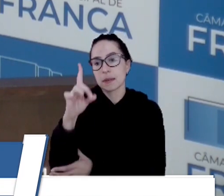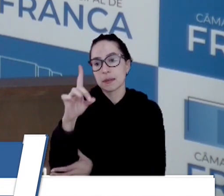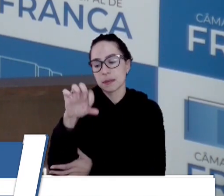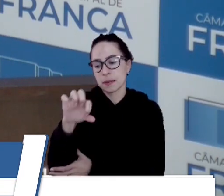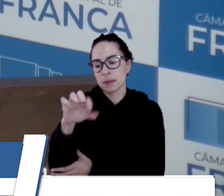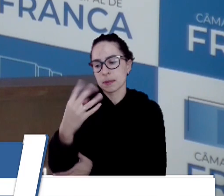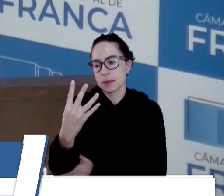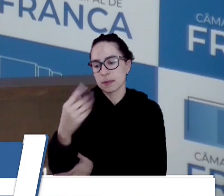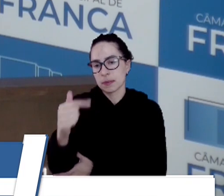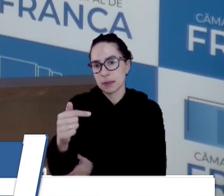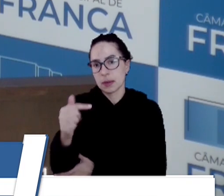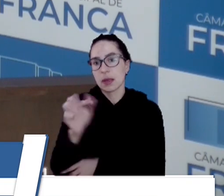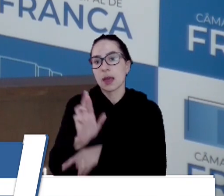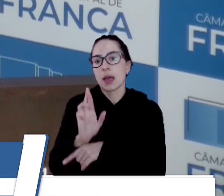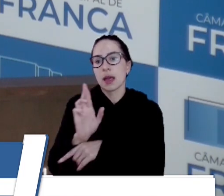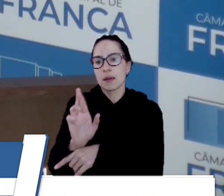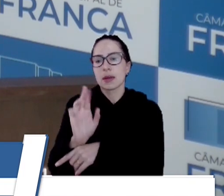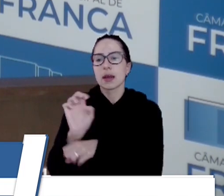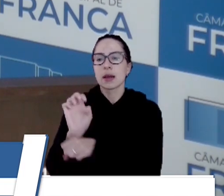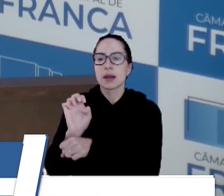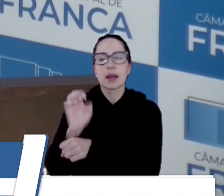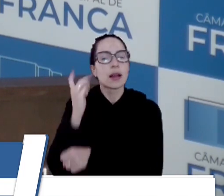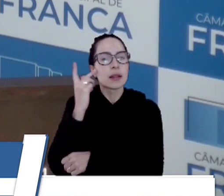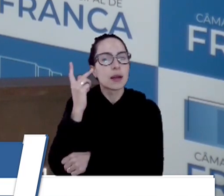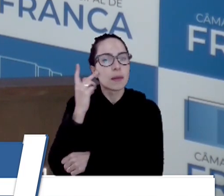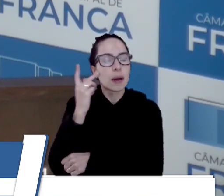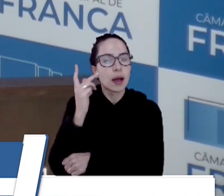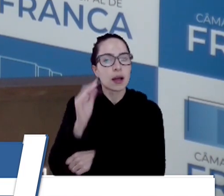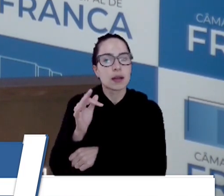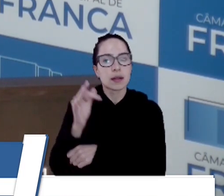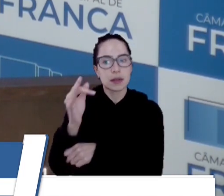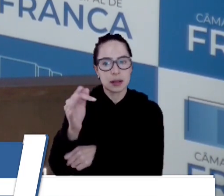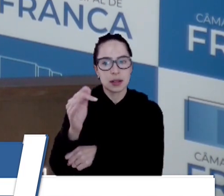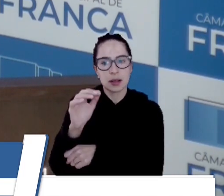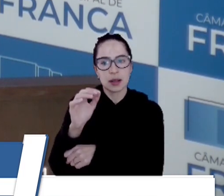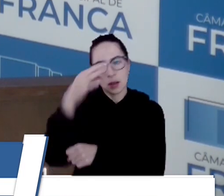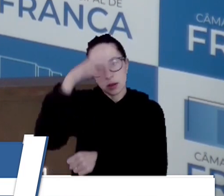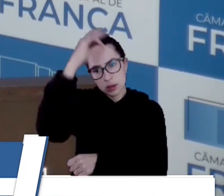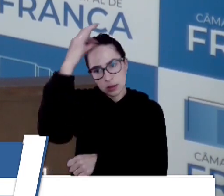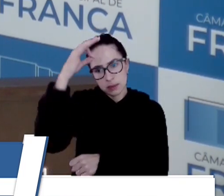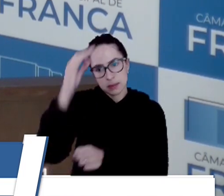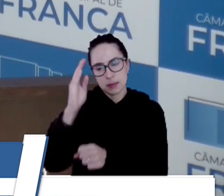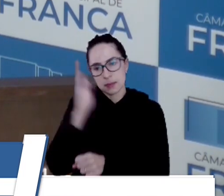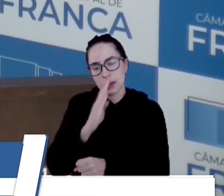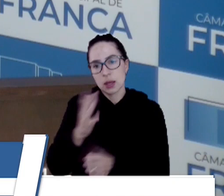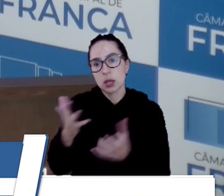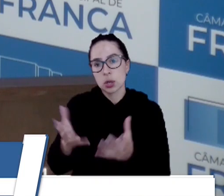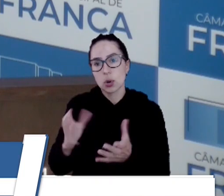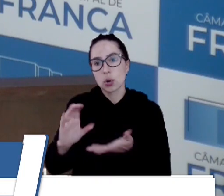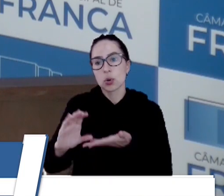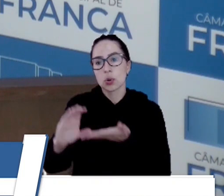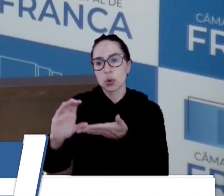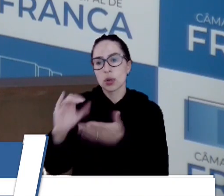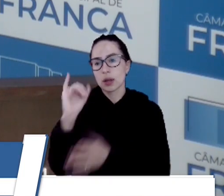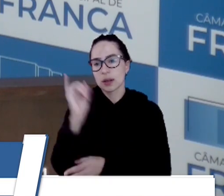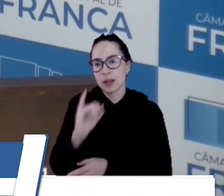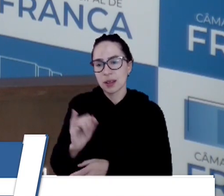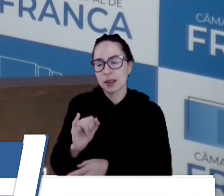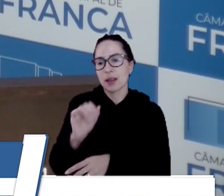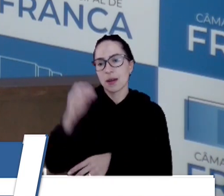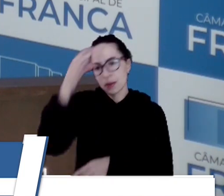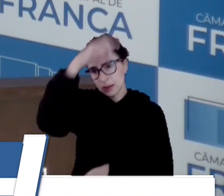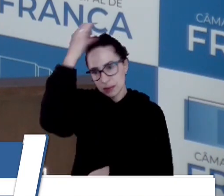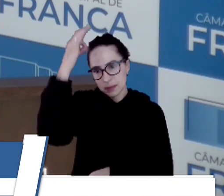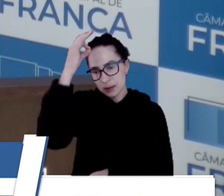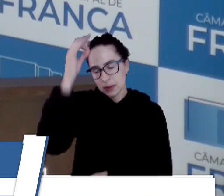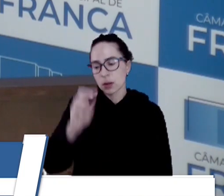1947, representando o Estado de São Paulo perante a Federação Espírita Brasileira e hoje no Conselho Internacional do Espiritismo. A